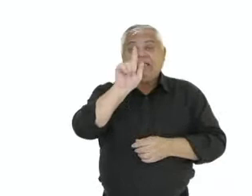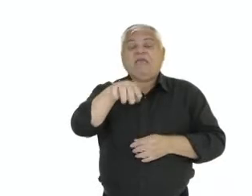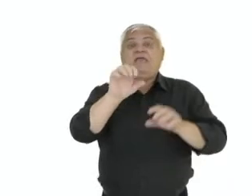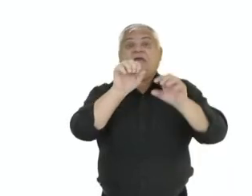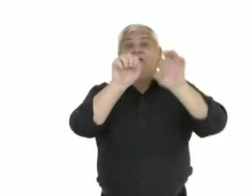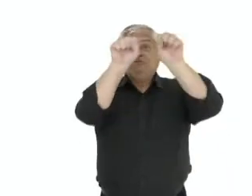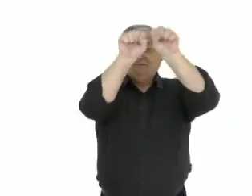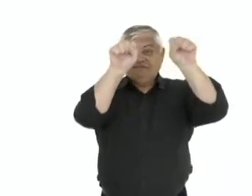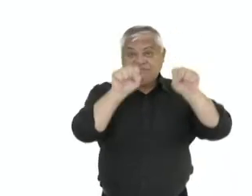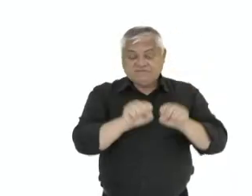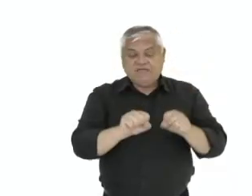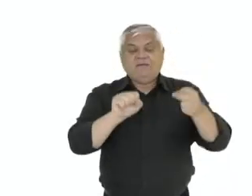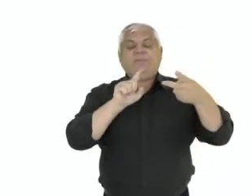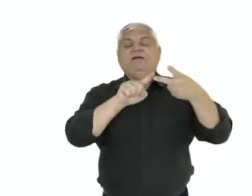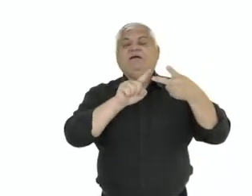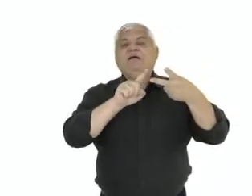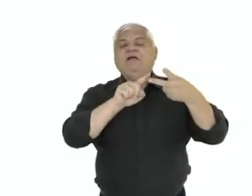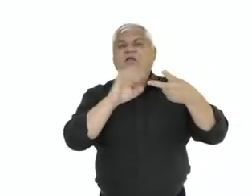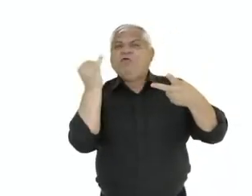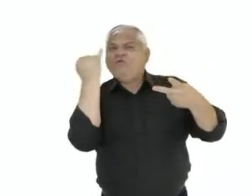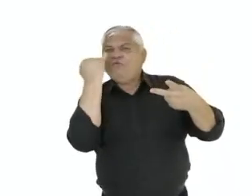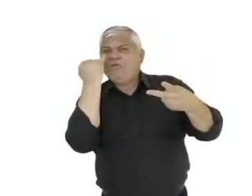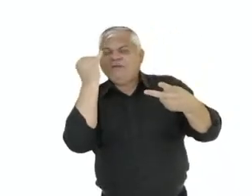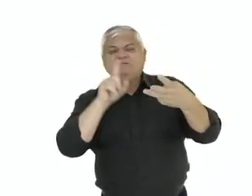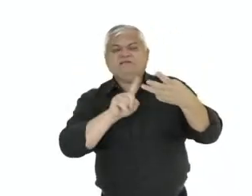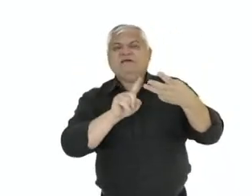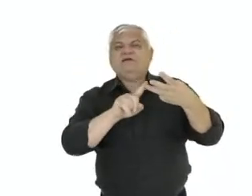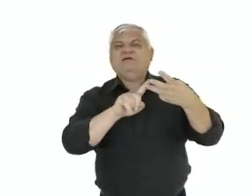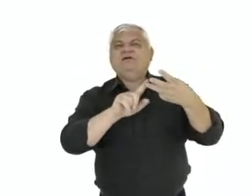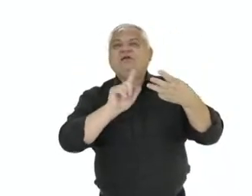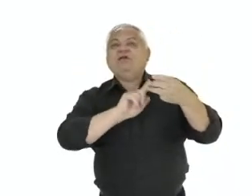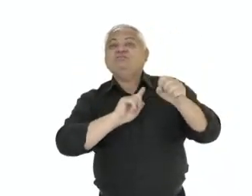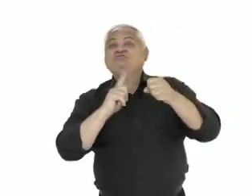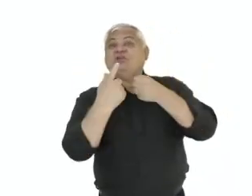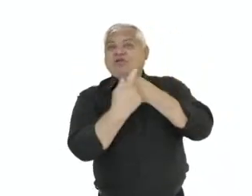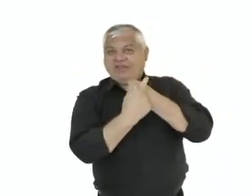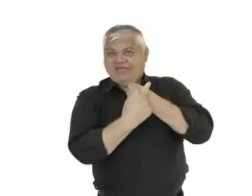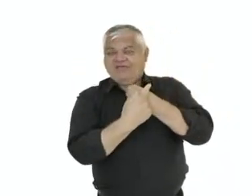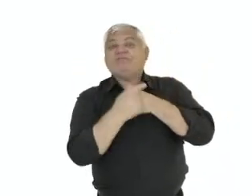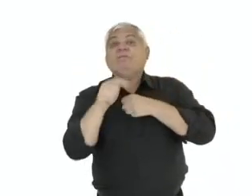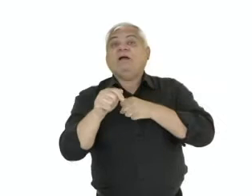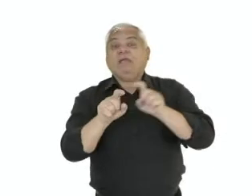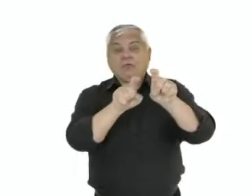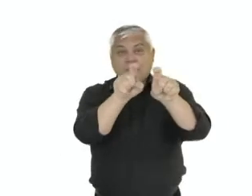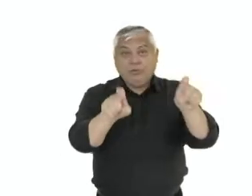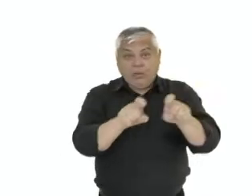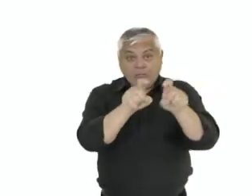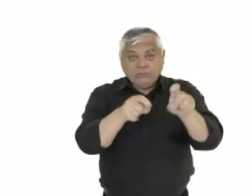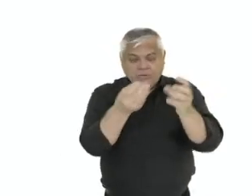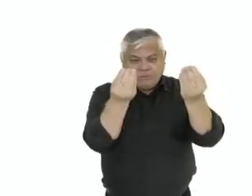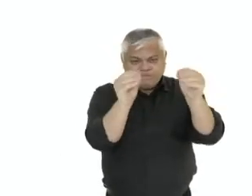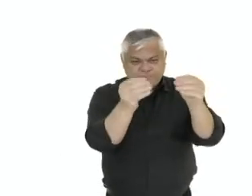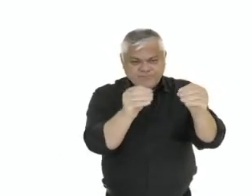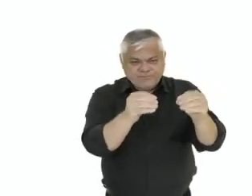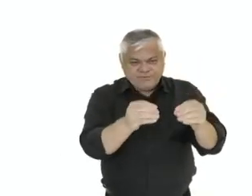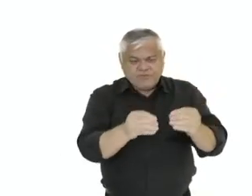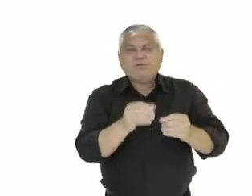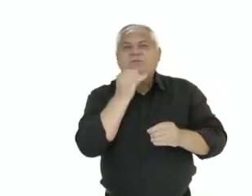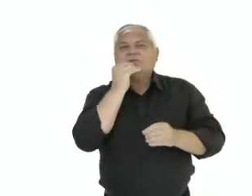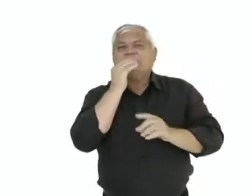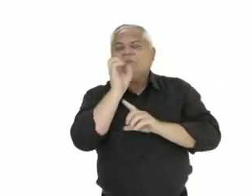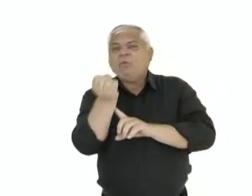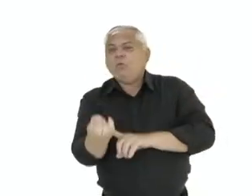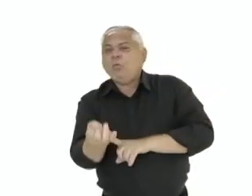Geográficas, é um sistema constituído por um conjunto de programas computacionais, o qual integra dados, equipamentos